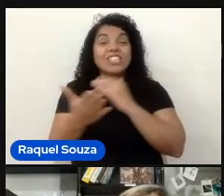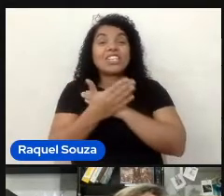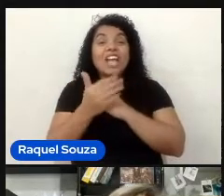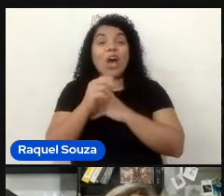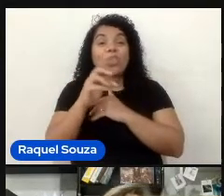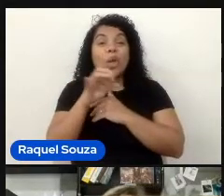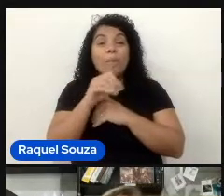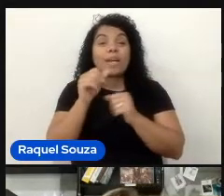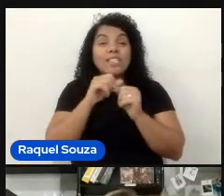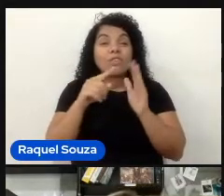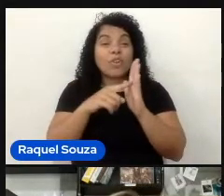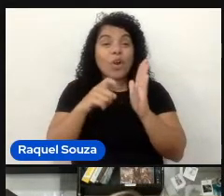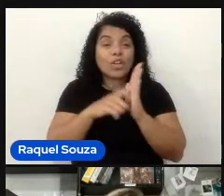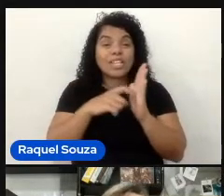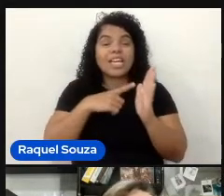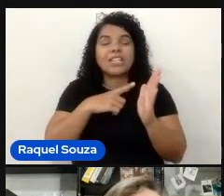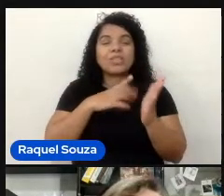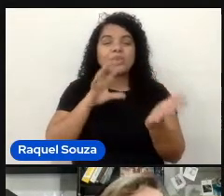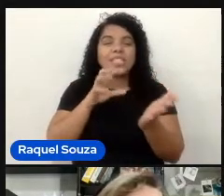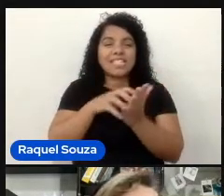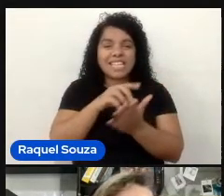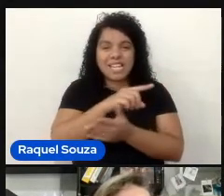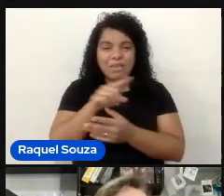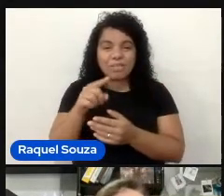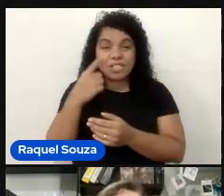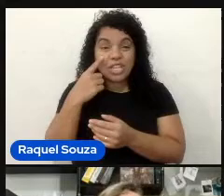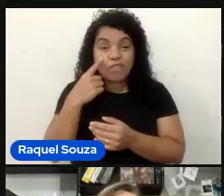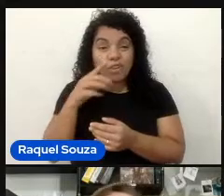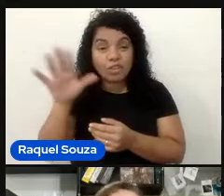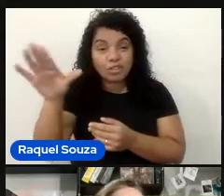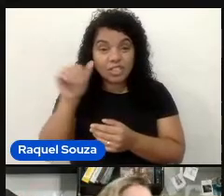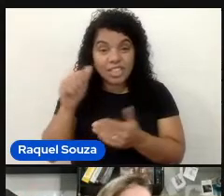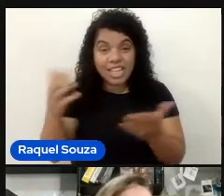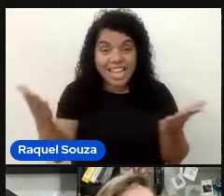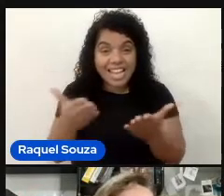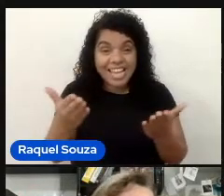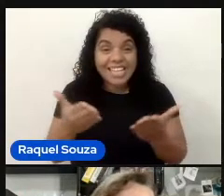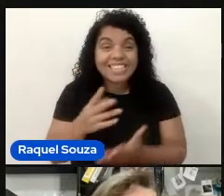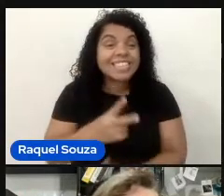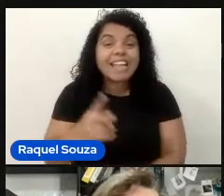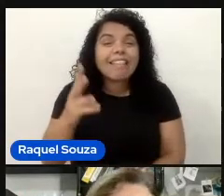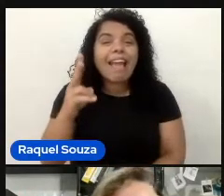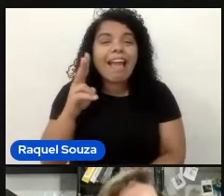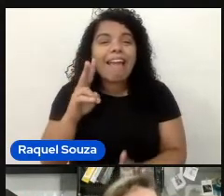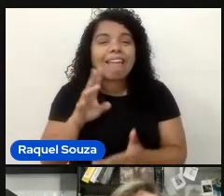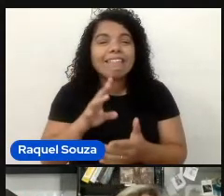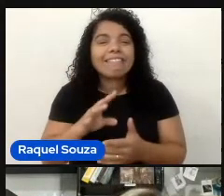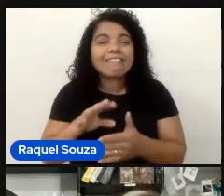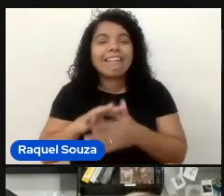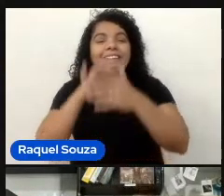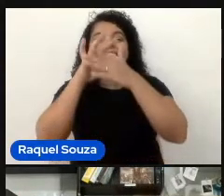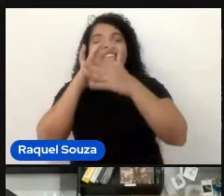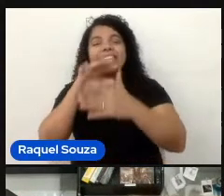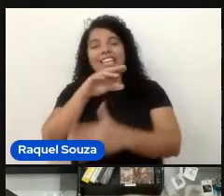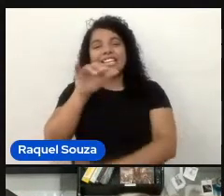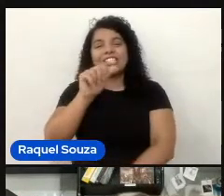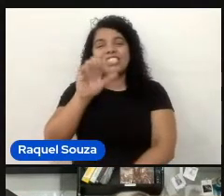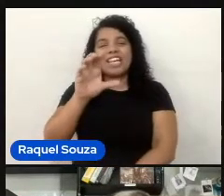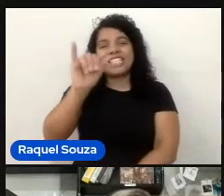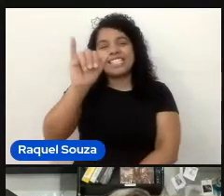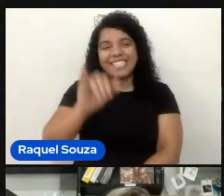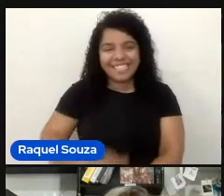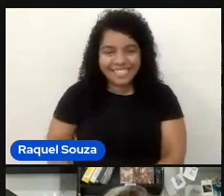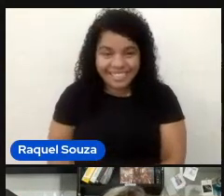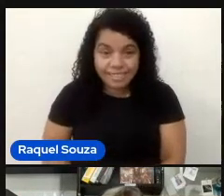rodando os scripts. E eu vou passar agora para a minha eterna líder Jace. Bom, fica